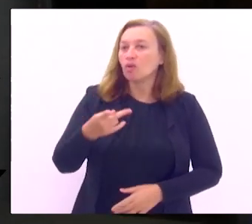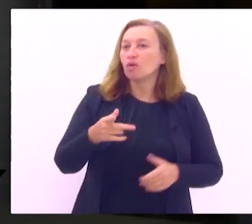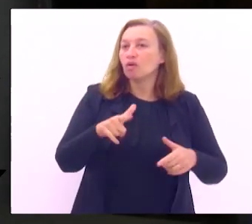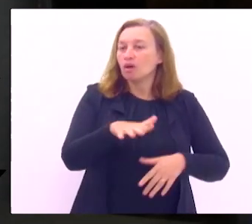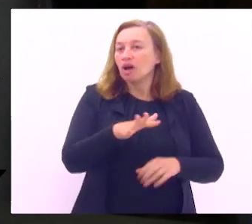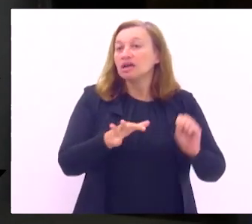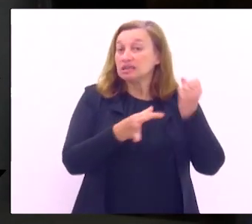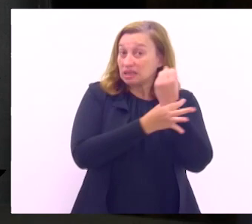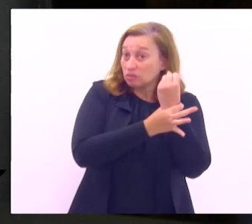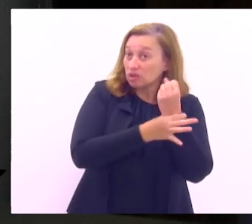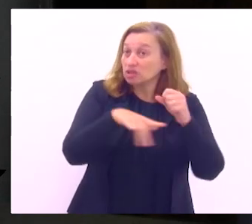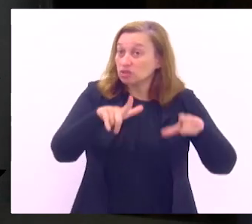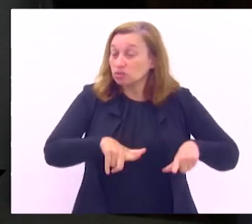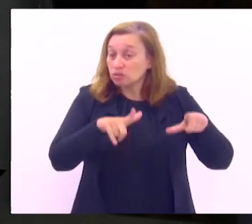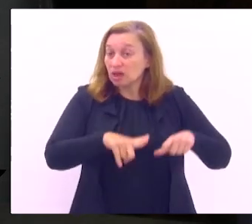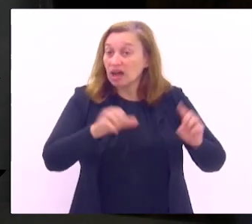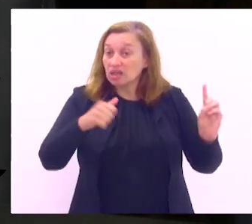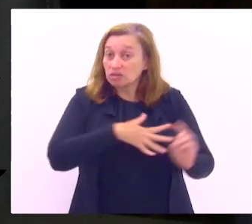questão social.